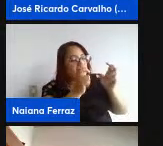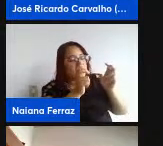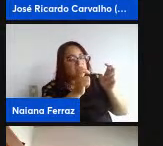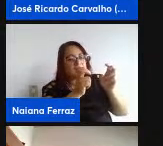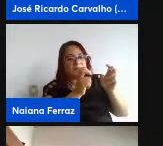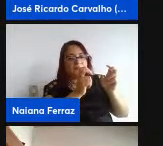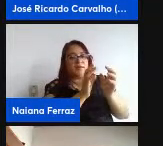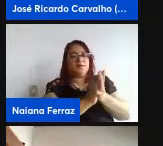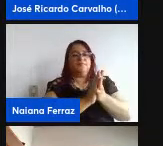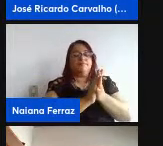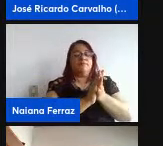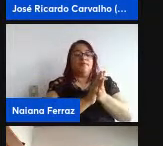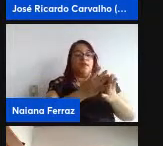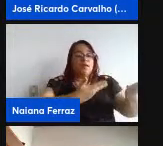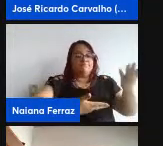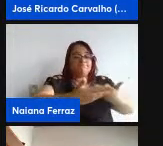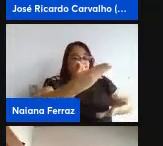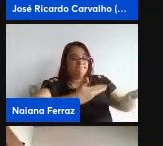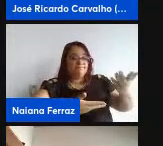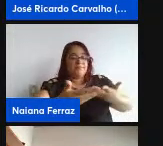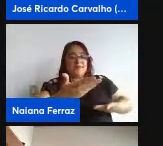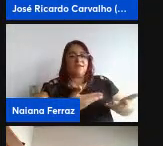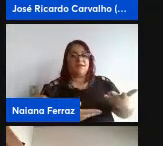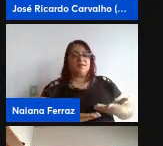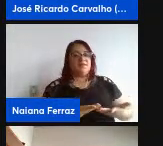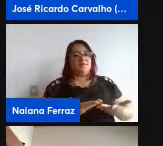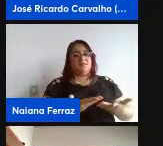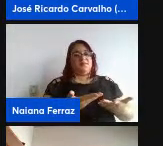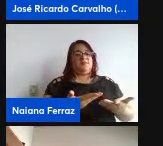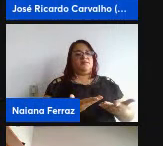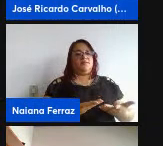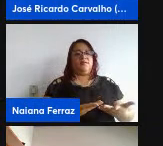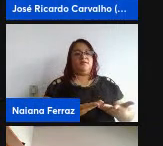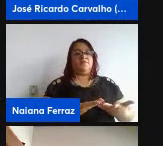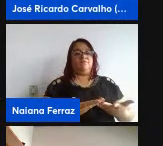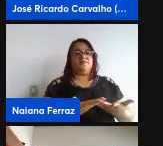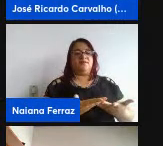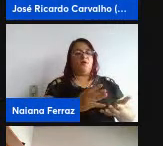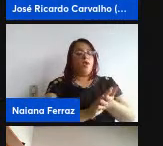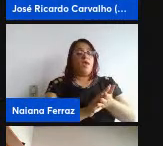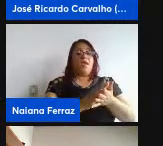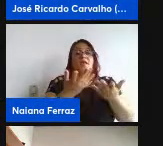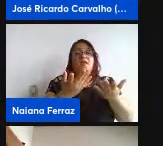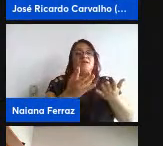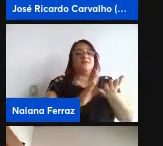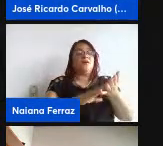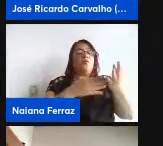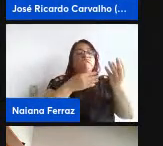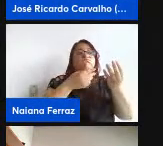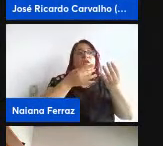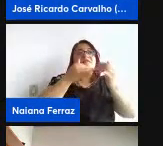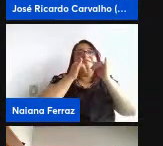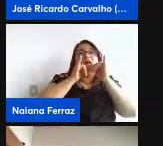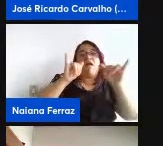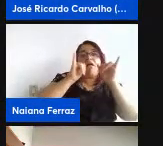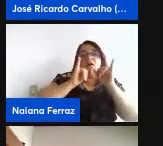do ponto de vista interacional, ele não dá conta de contar a história para alguém que não conhece a história,